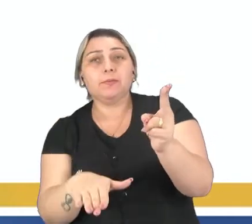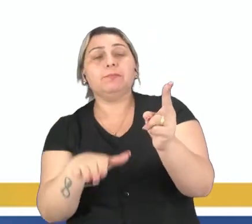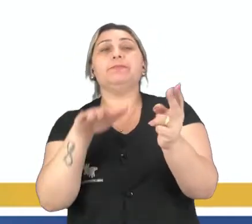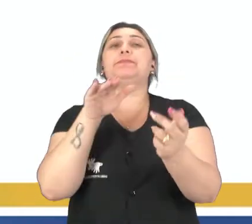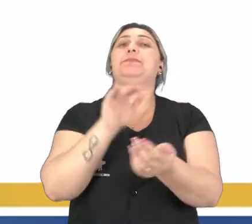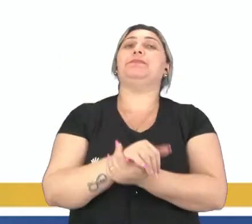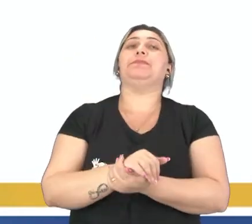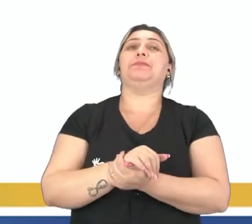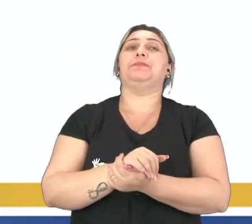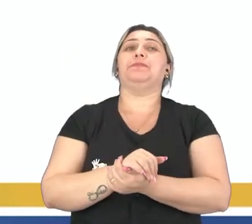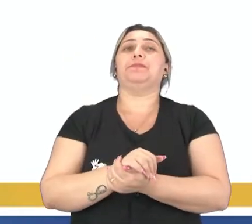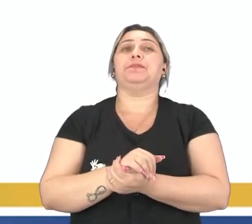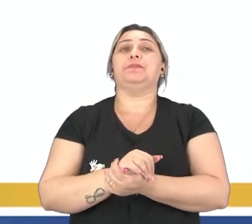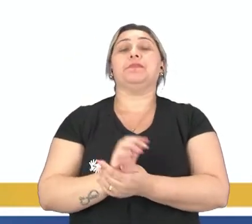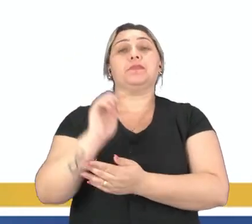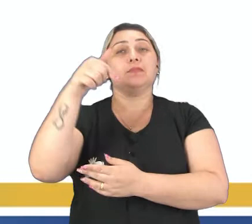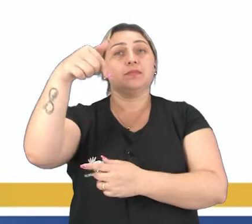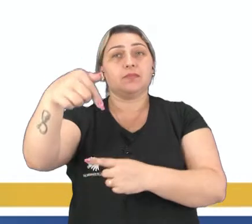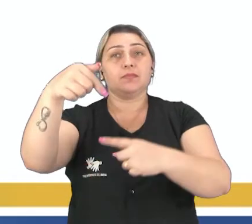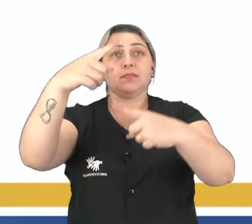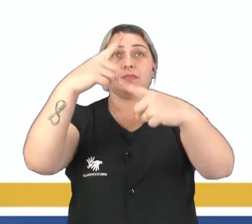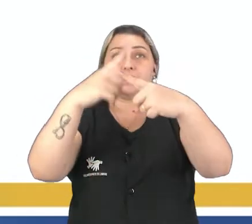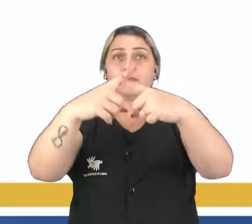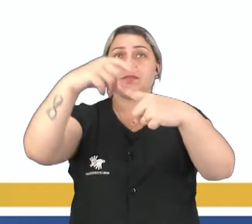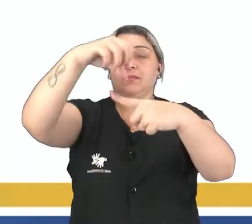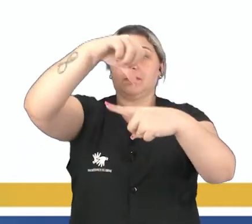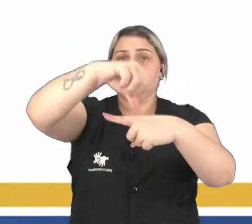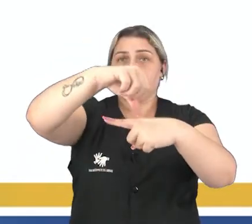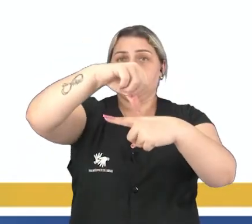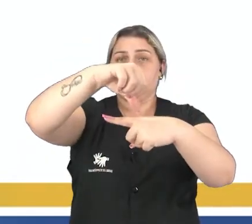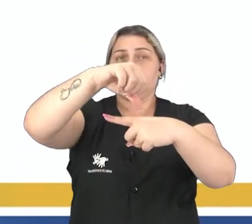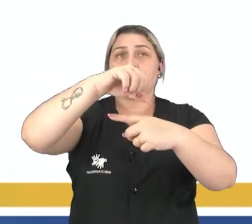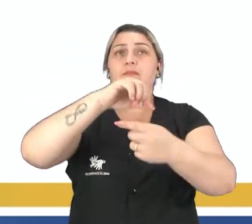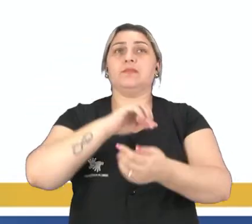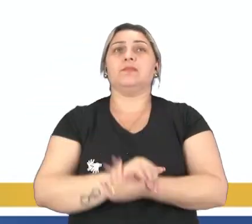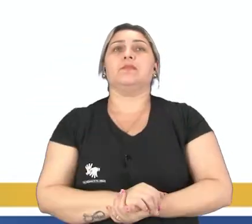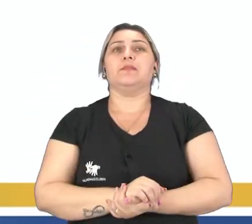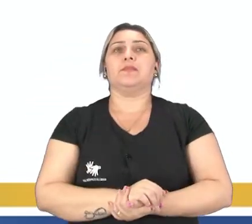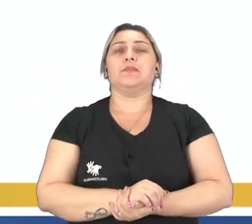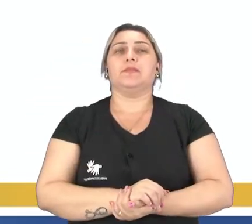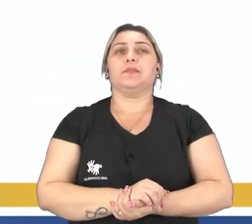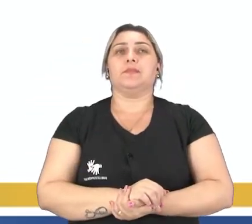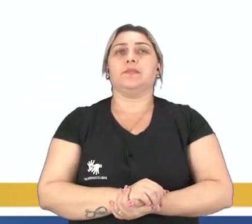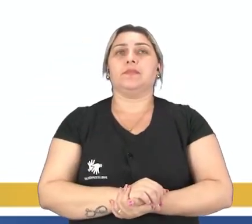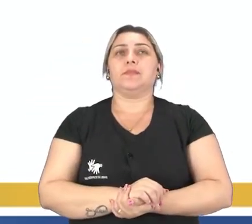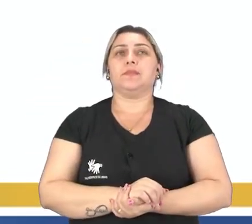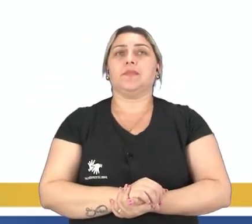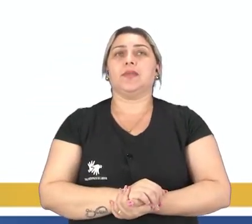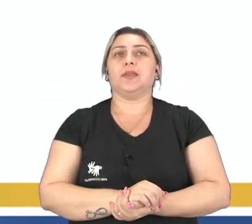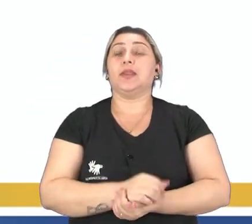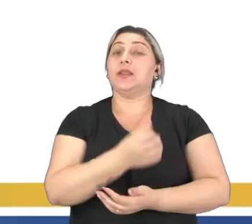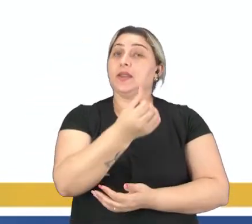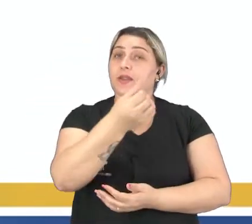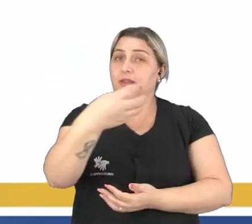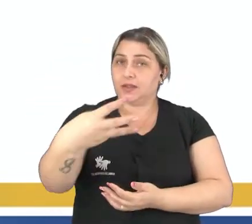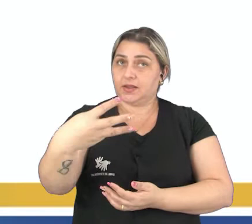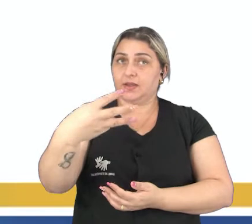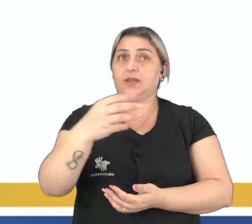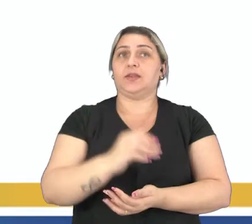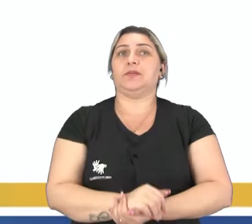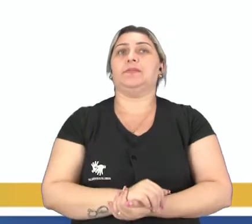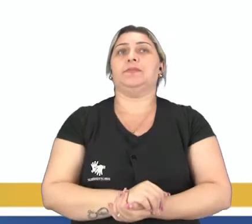dar 72. E o 9 coube 7 vezes dentro do 63, e quanto deu isso?